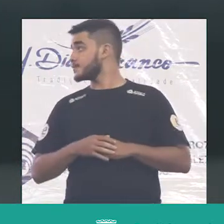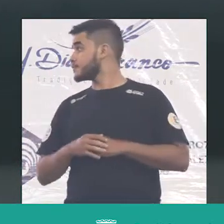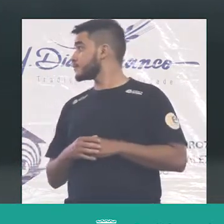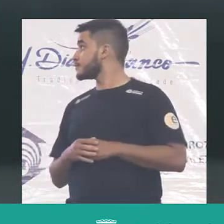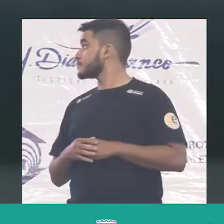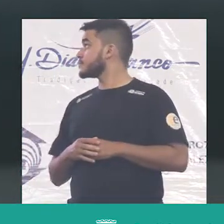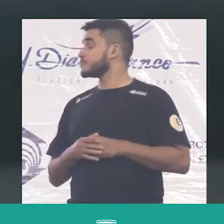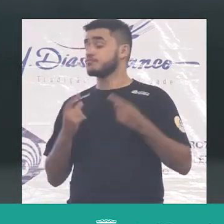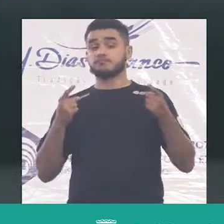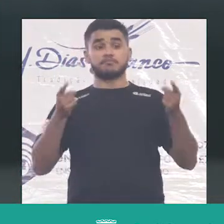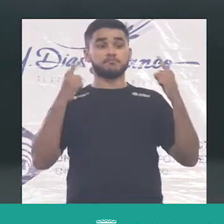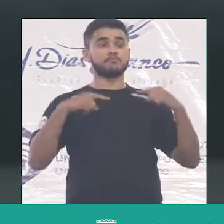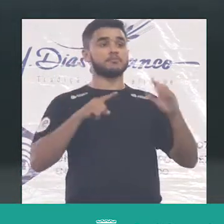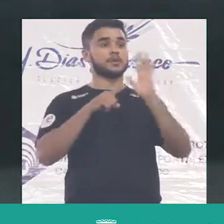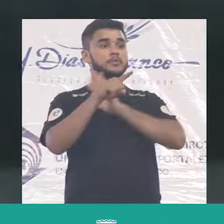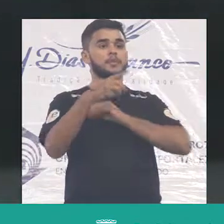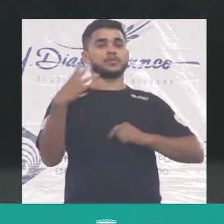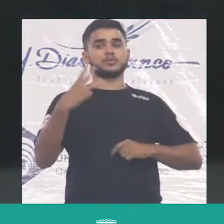Vamos para a terceira.